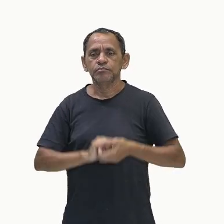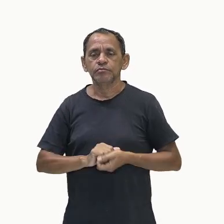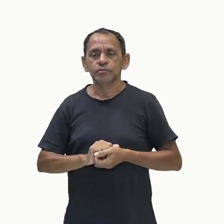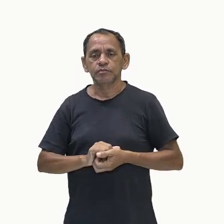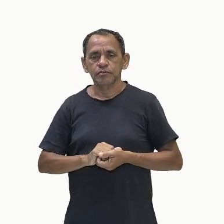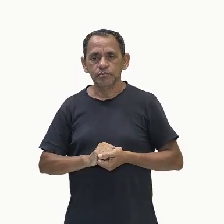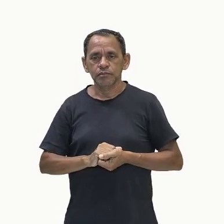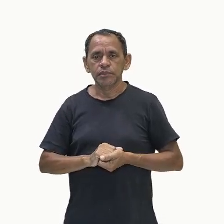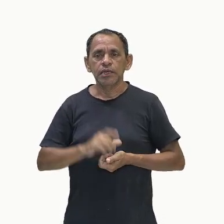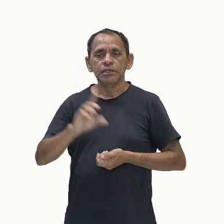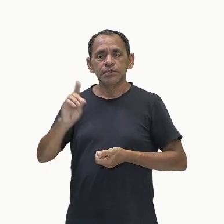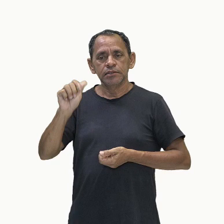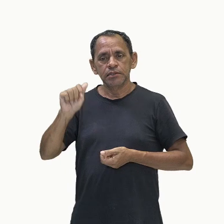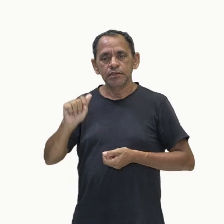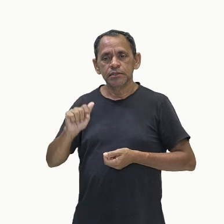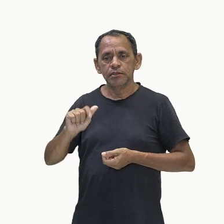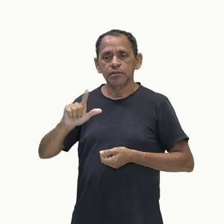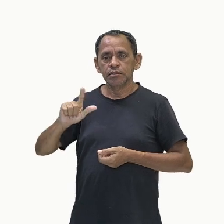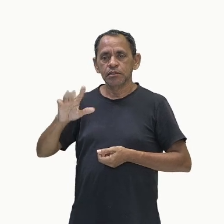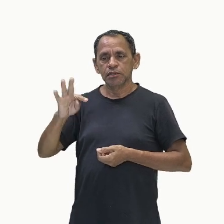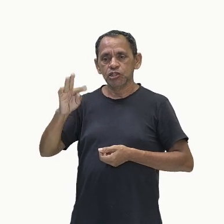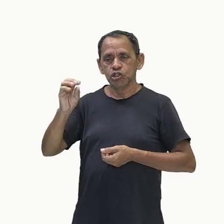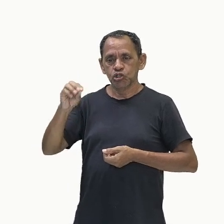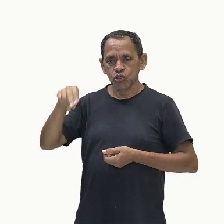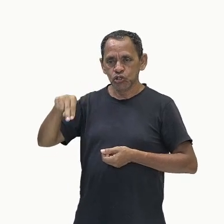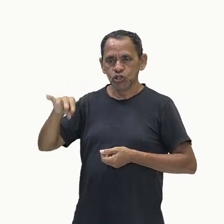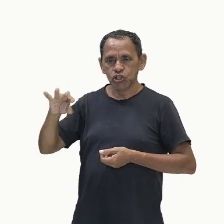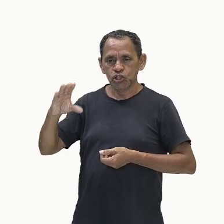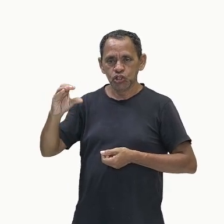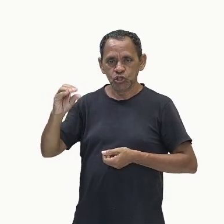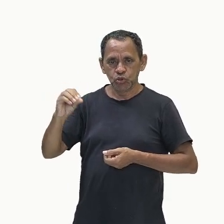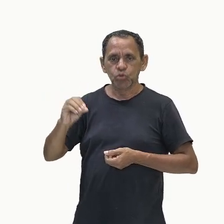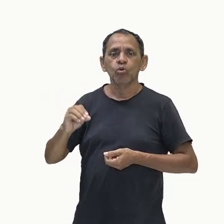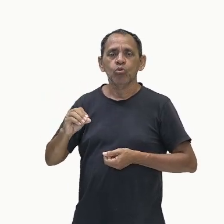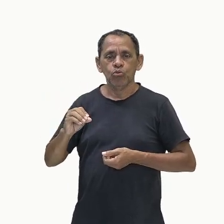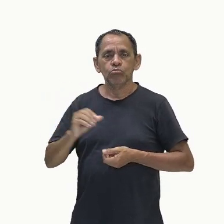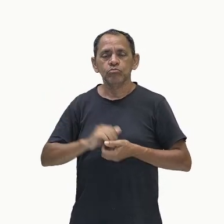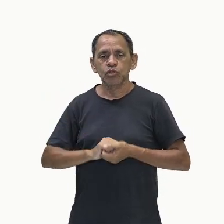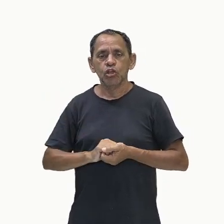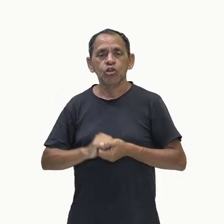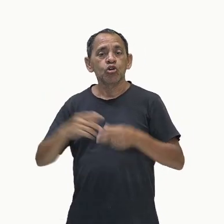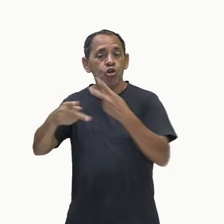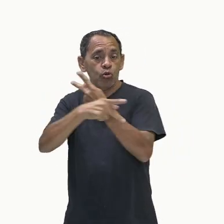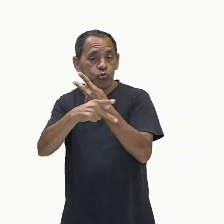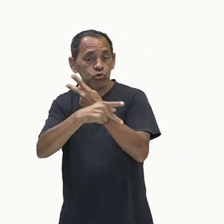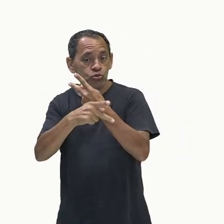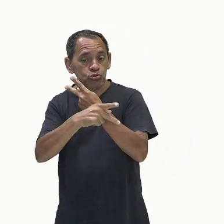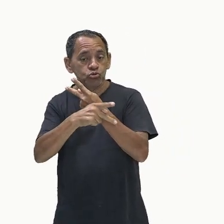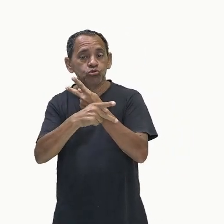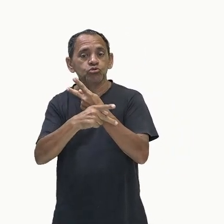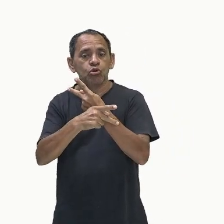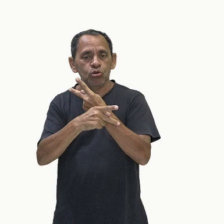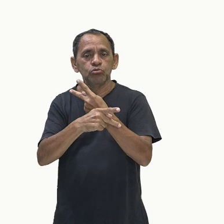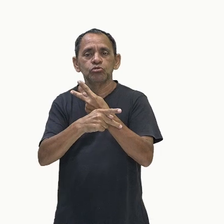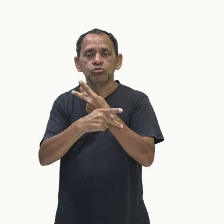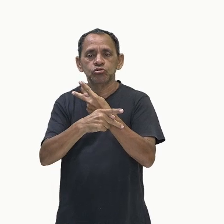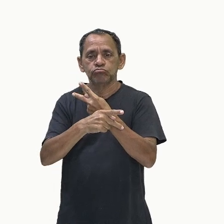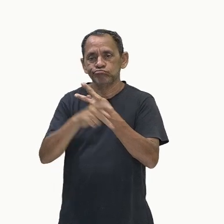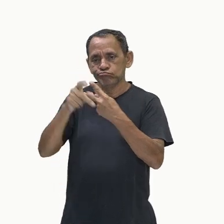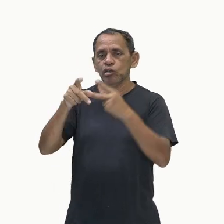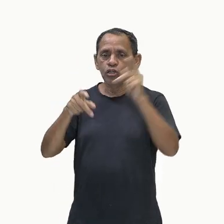herança de genes mutados em cromossomos sexuais, mais especificamente nos cromossomos